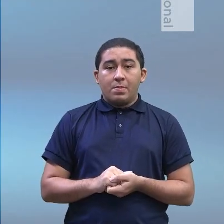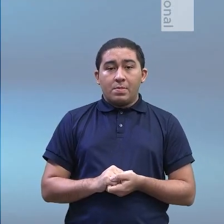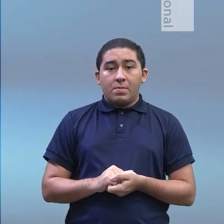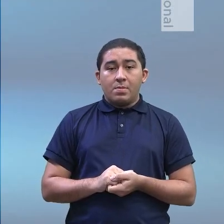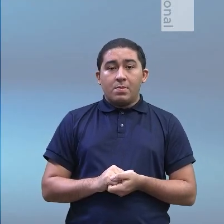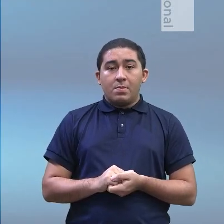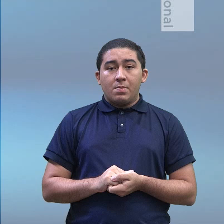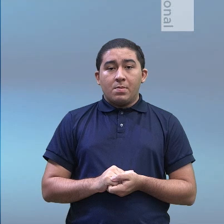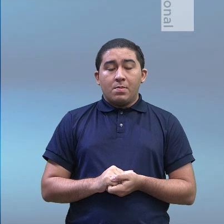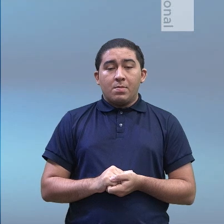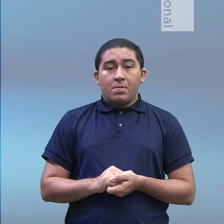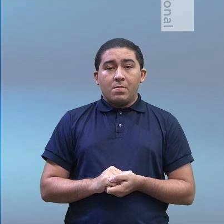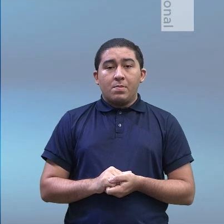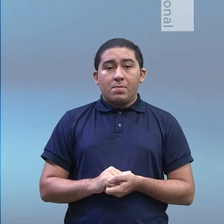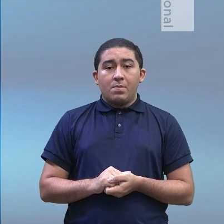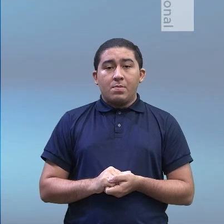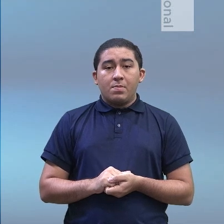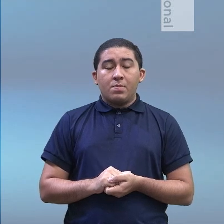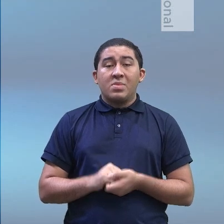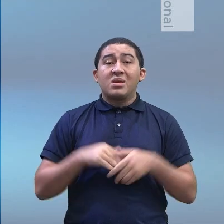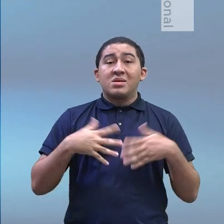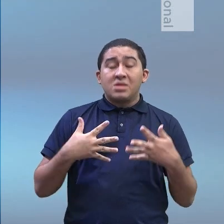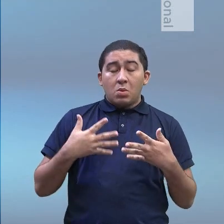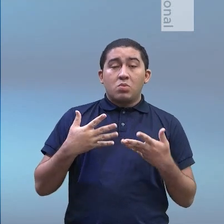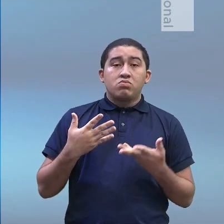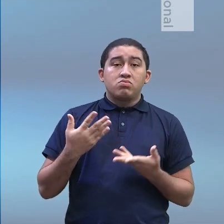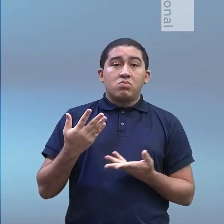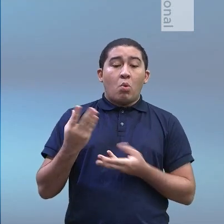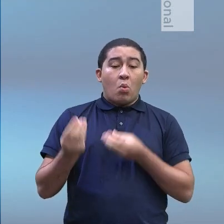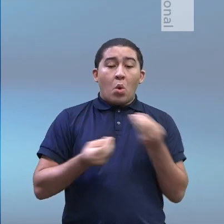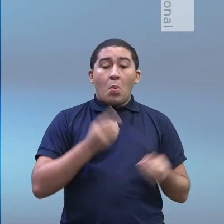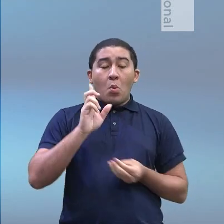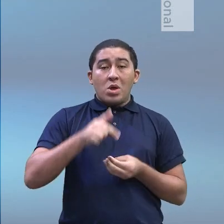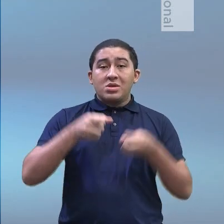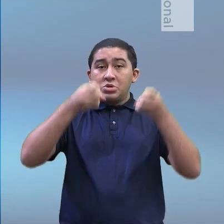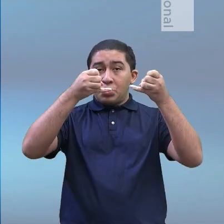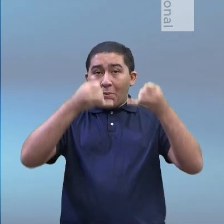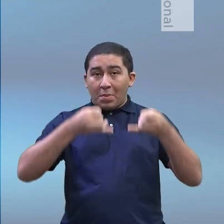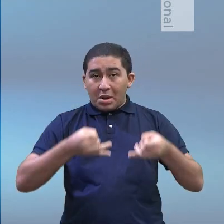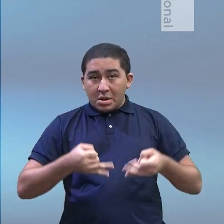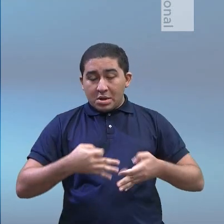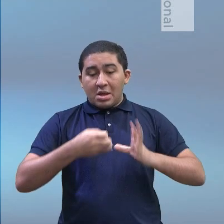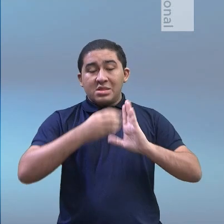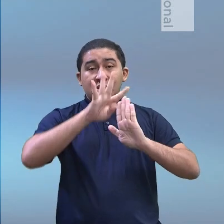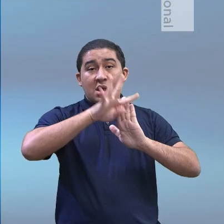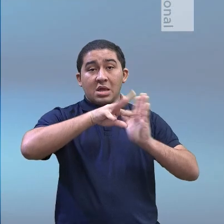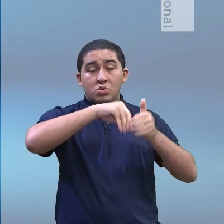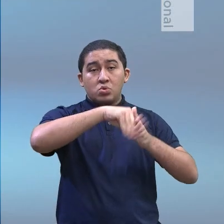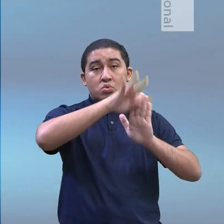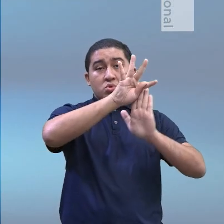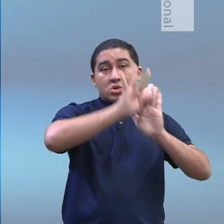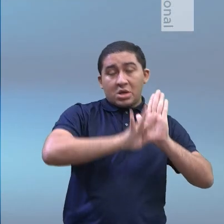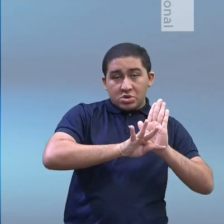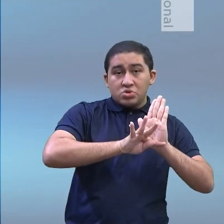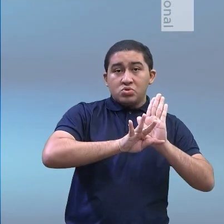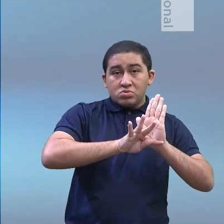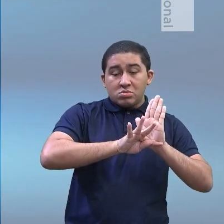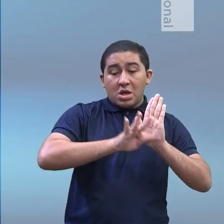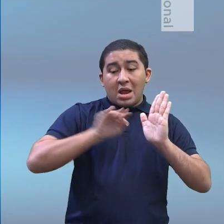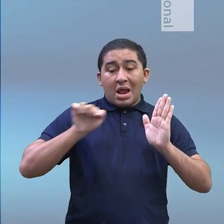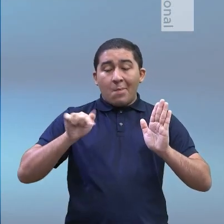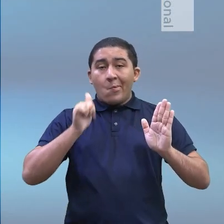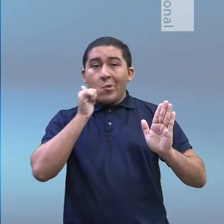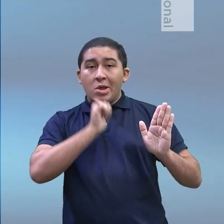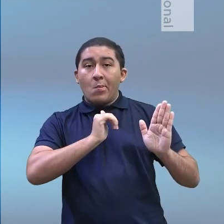né, com que ele relata da morte dessa mulher e faz esse contraste com a pureza da infância, que no